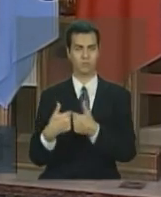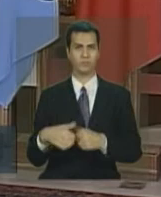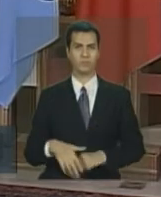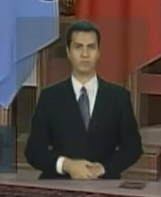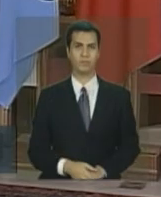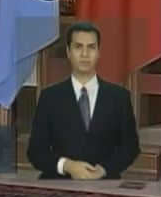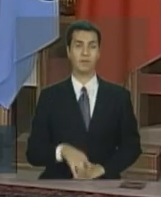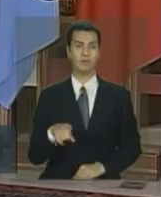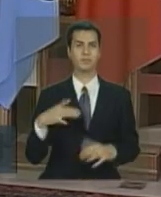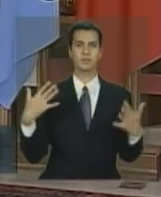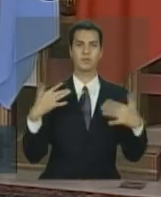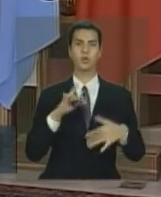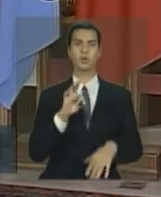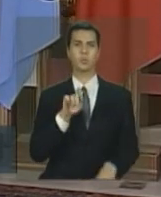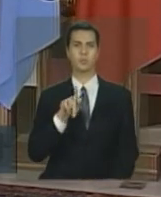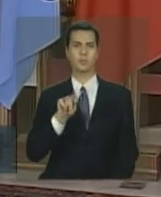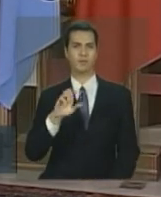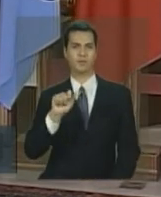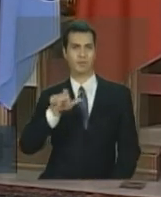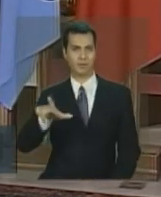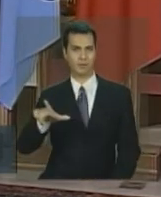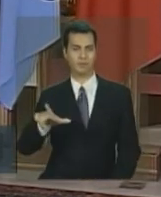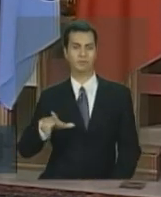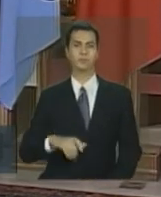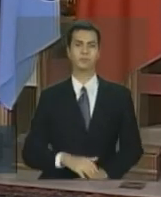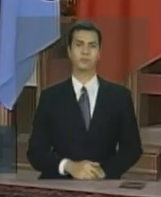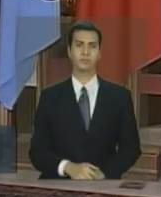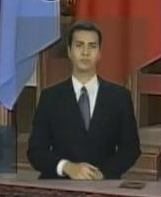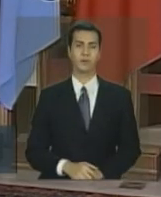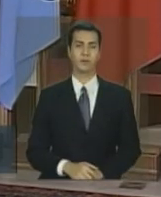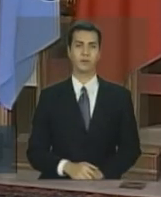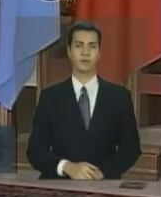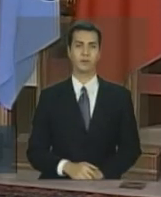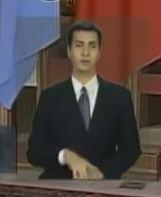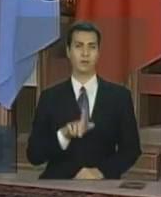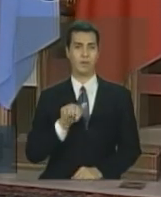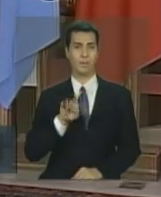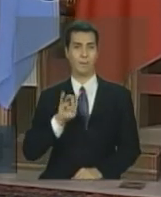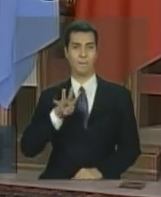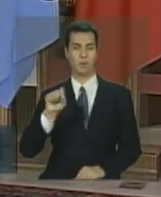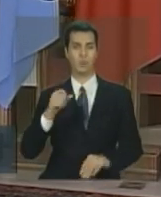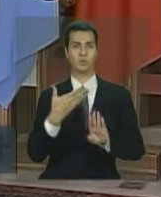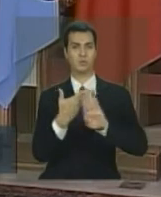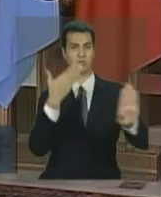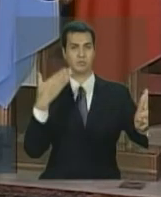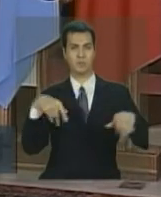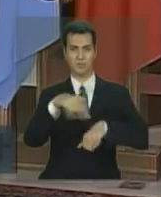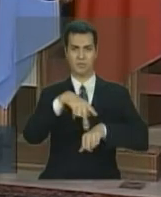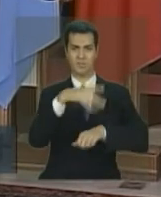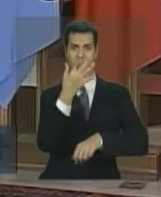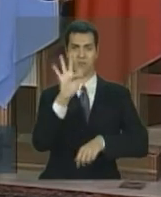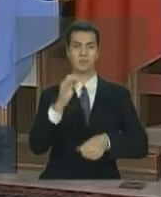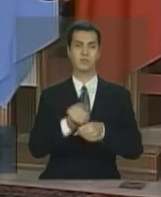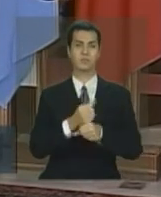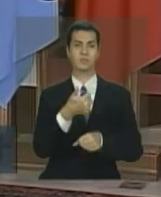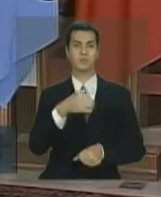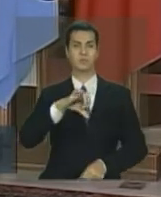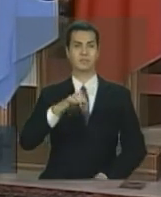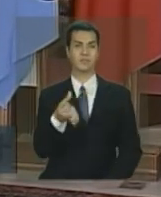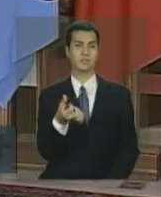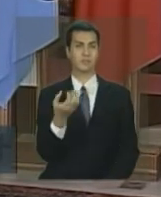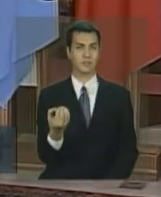seu clima é tropical. Desde sua independência da França em 1960, o Gabão